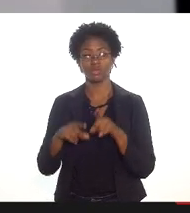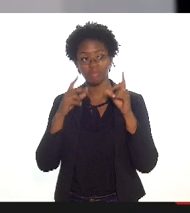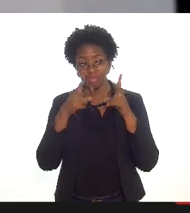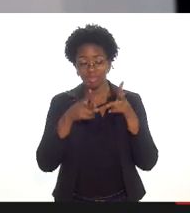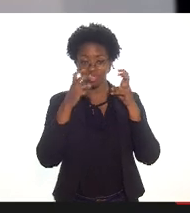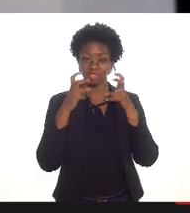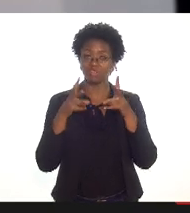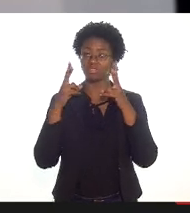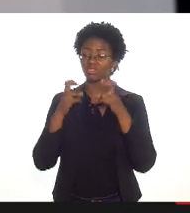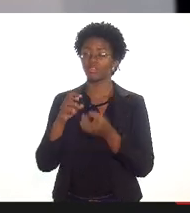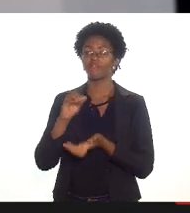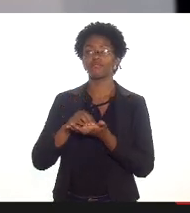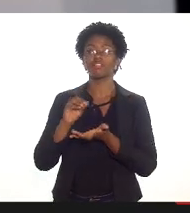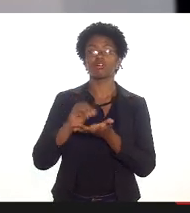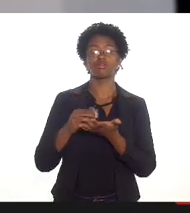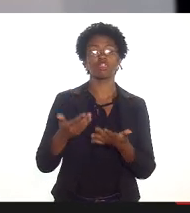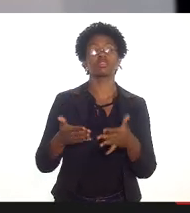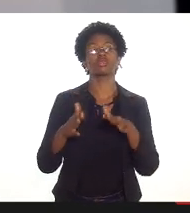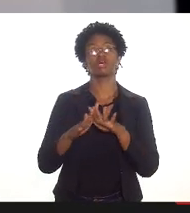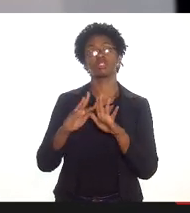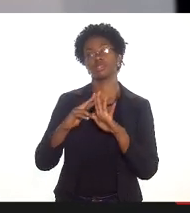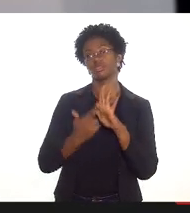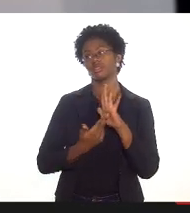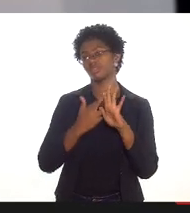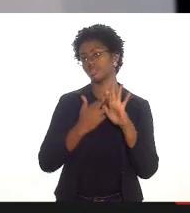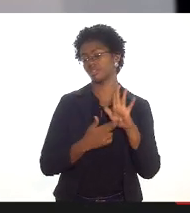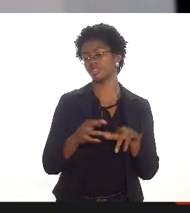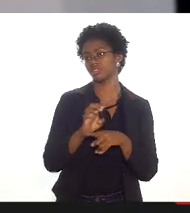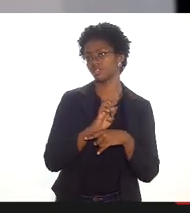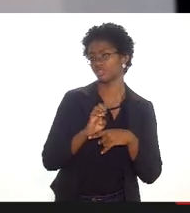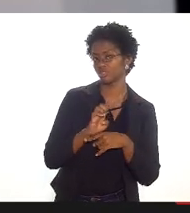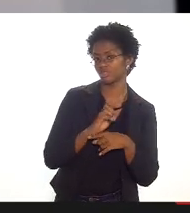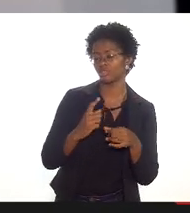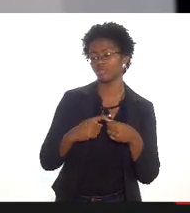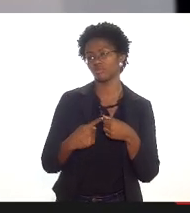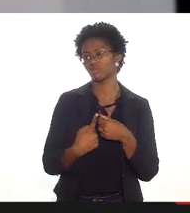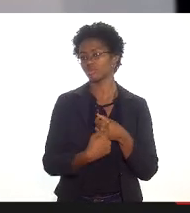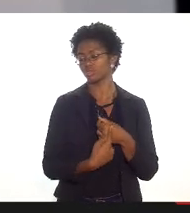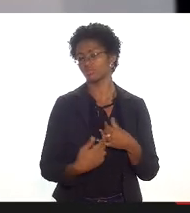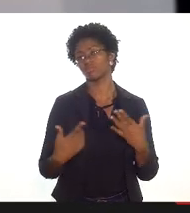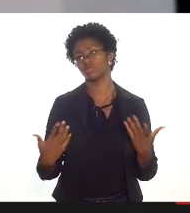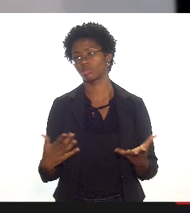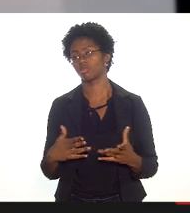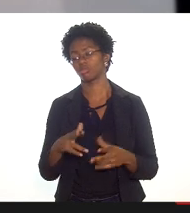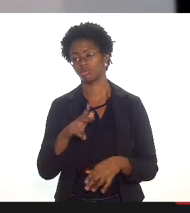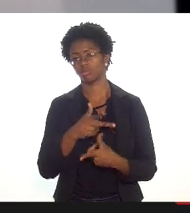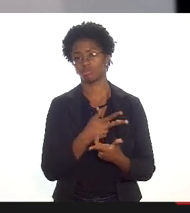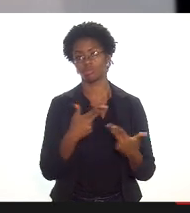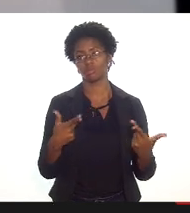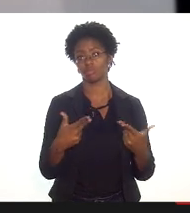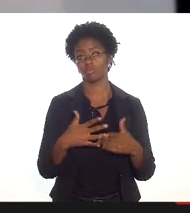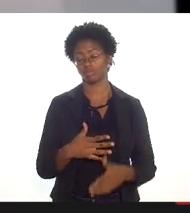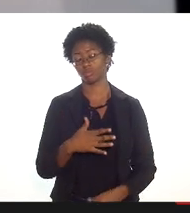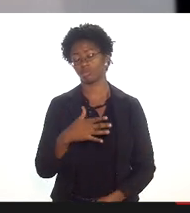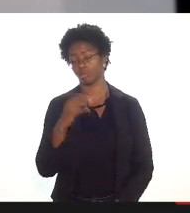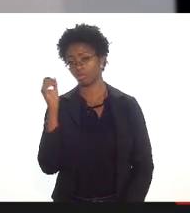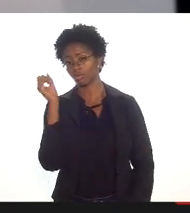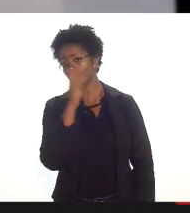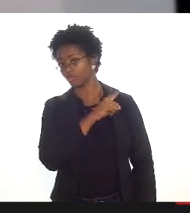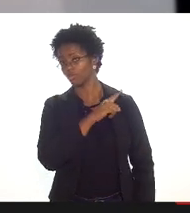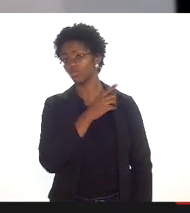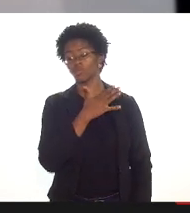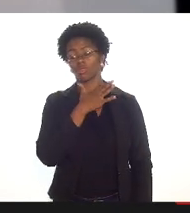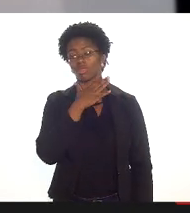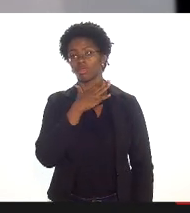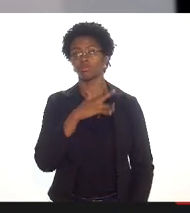falta de integração da regulação entre Estado e município. E essa foi uma questão muito grave, né? Porque o CISREG